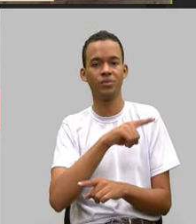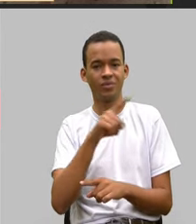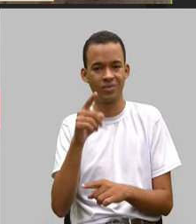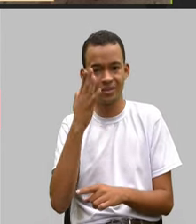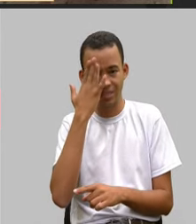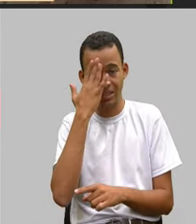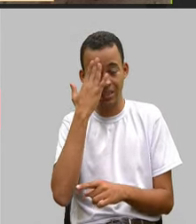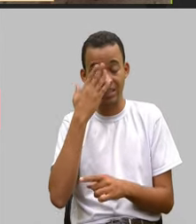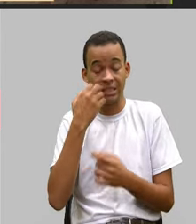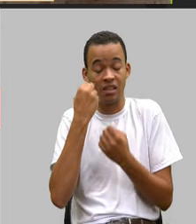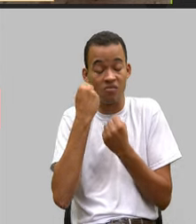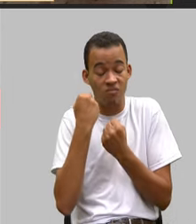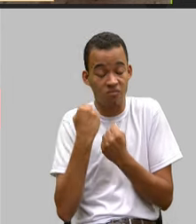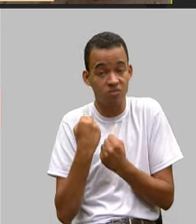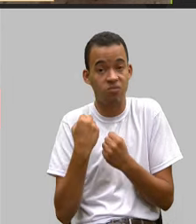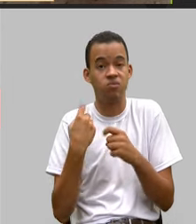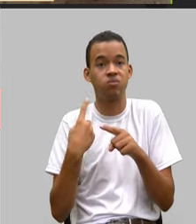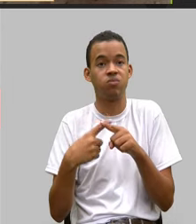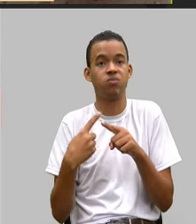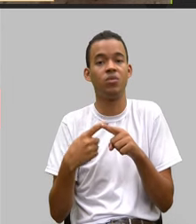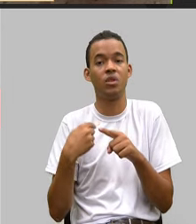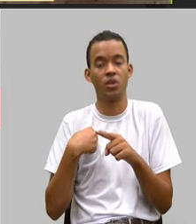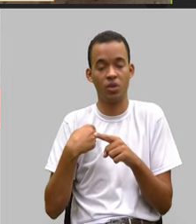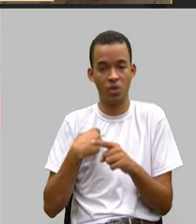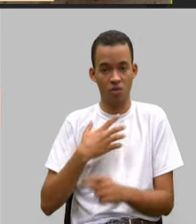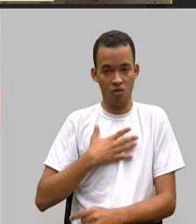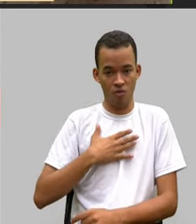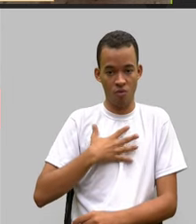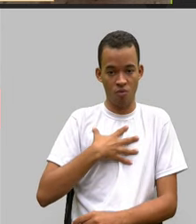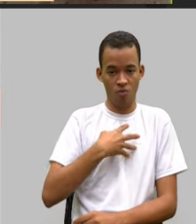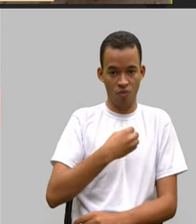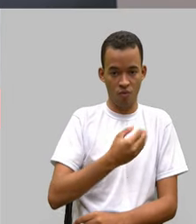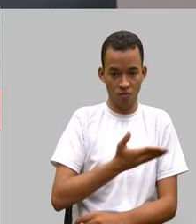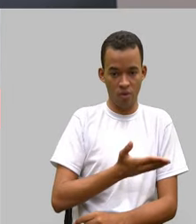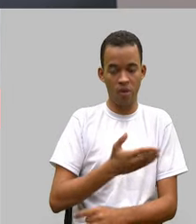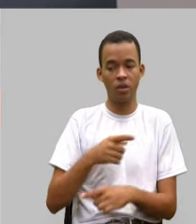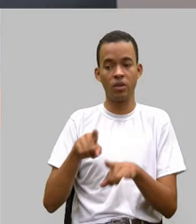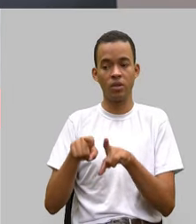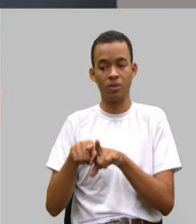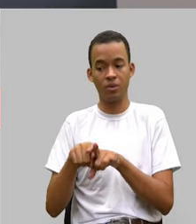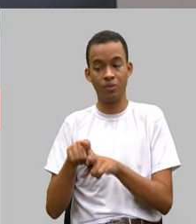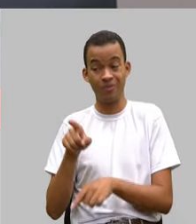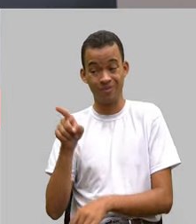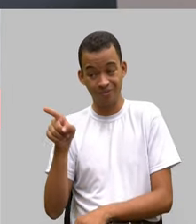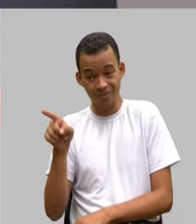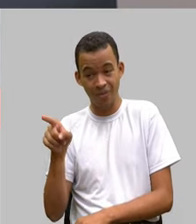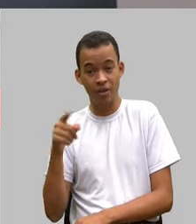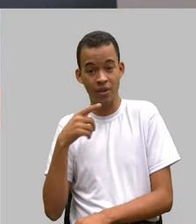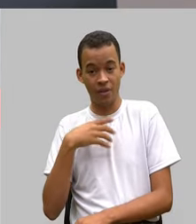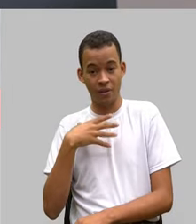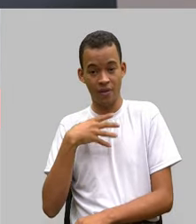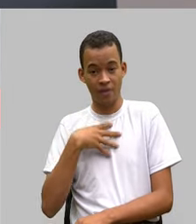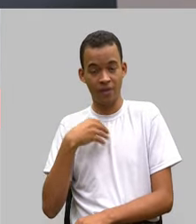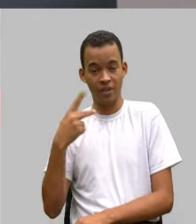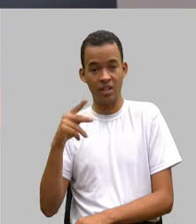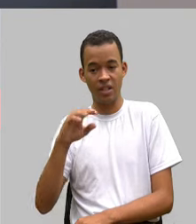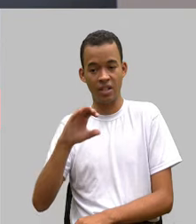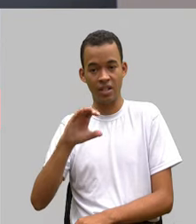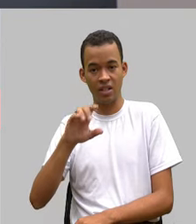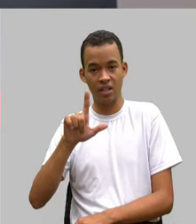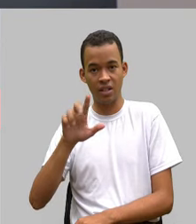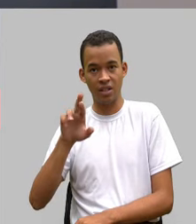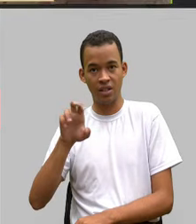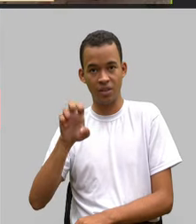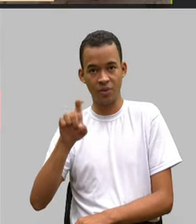então eu e dona CL podemos afirmar o peso do piano que carregamos e que ela carregava Esse aí é o Benício